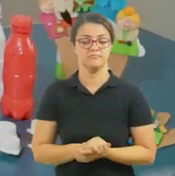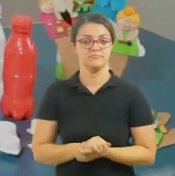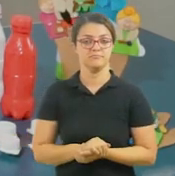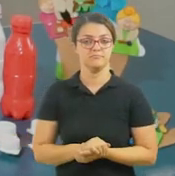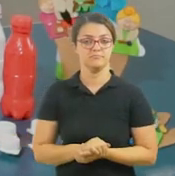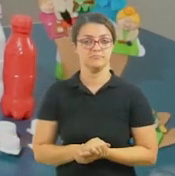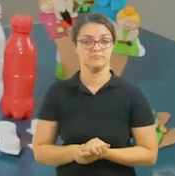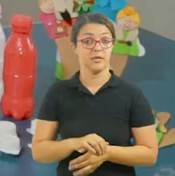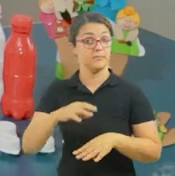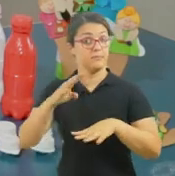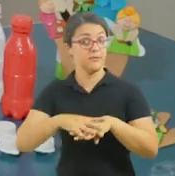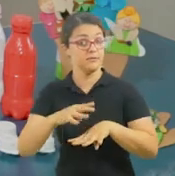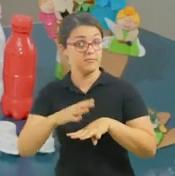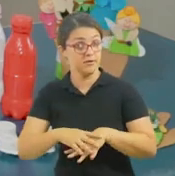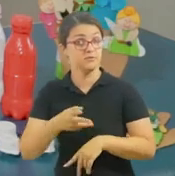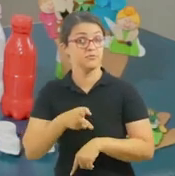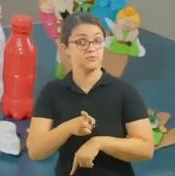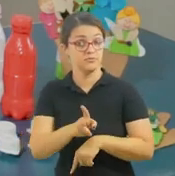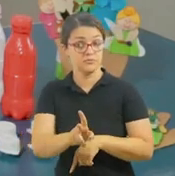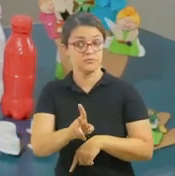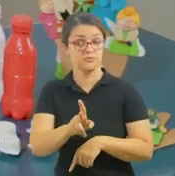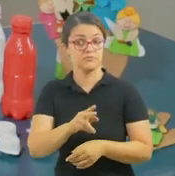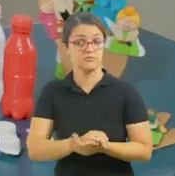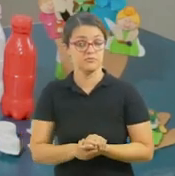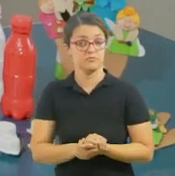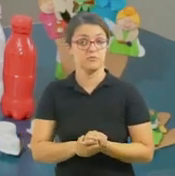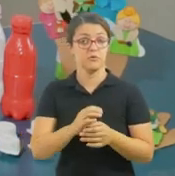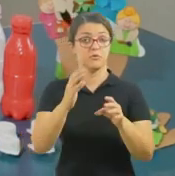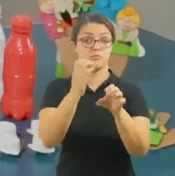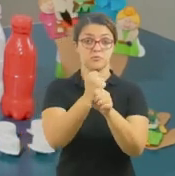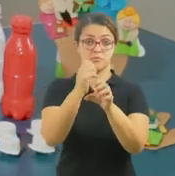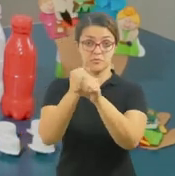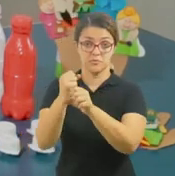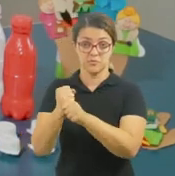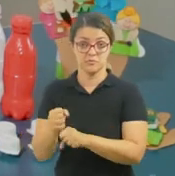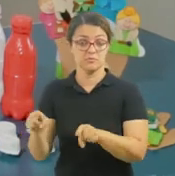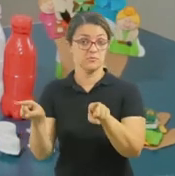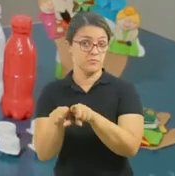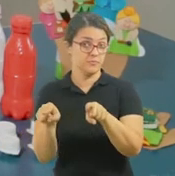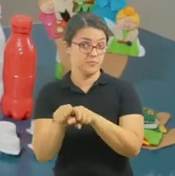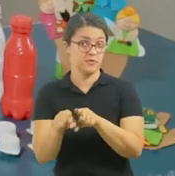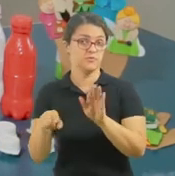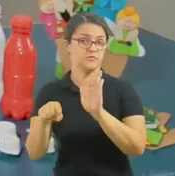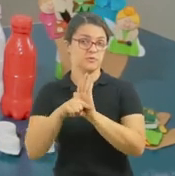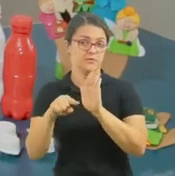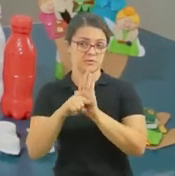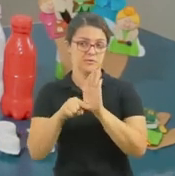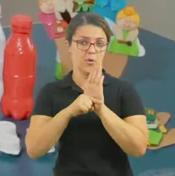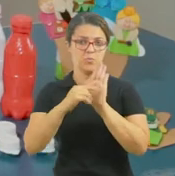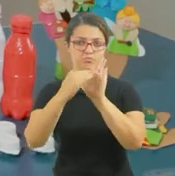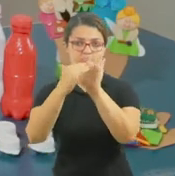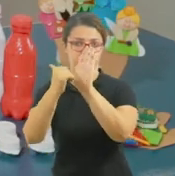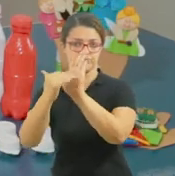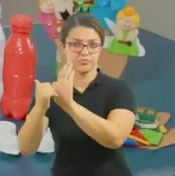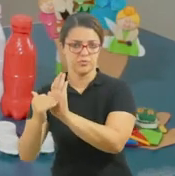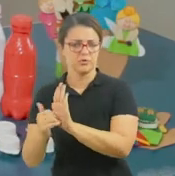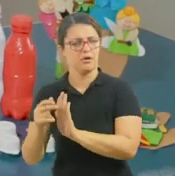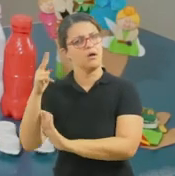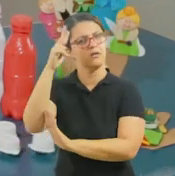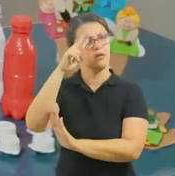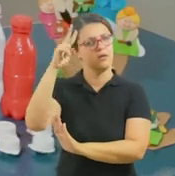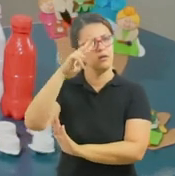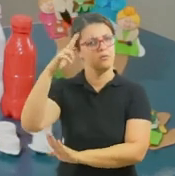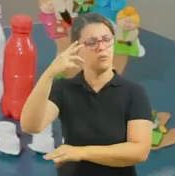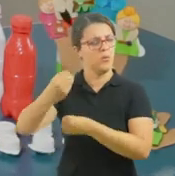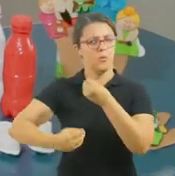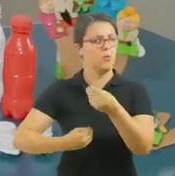Em matemática, nós vamos continuar o processo de adição e também subtração. Vocês lembram como que